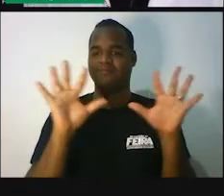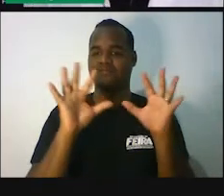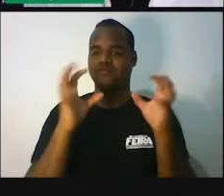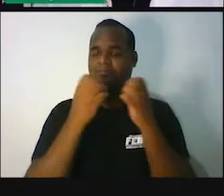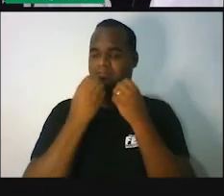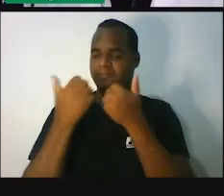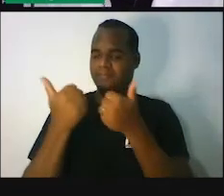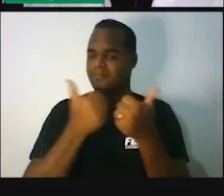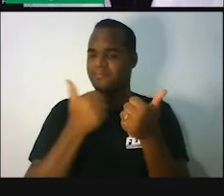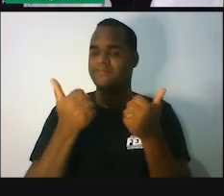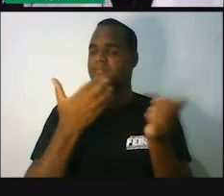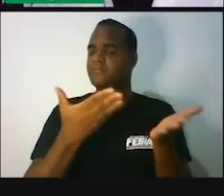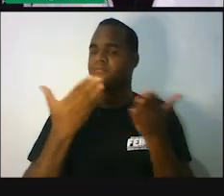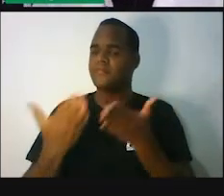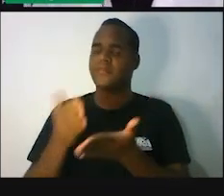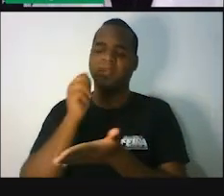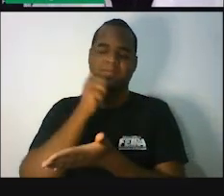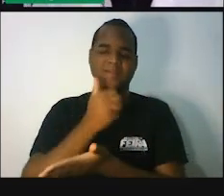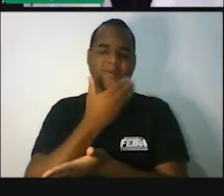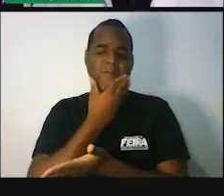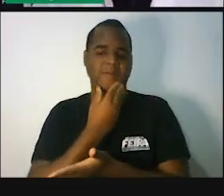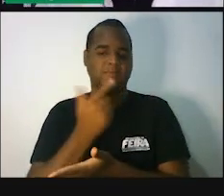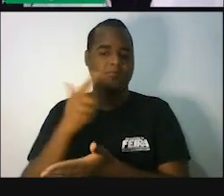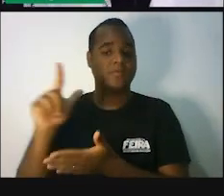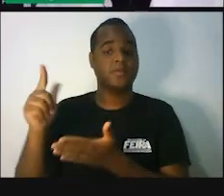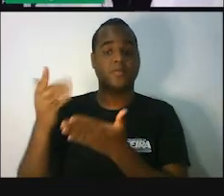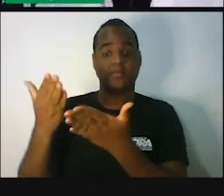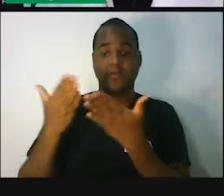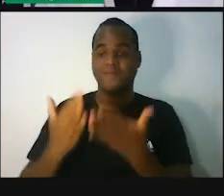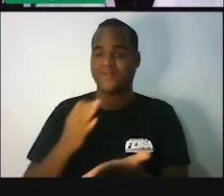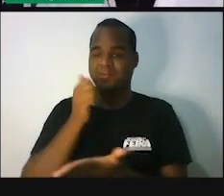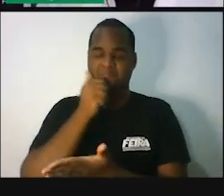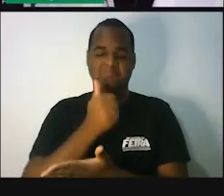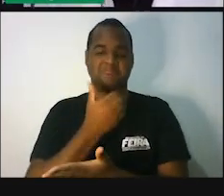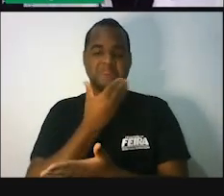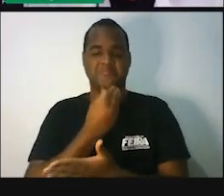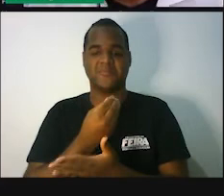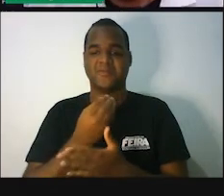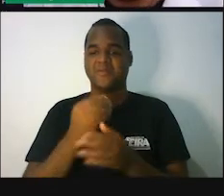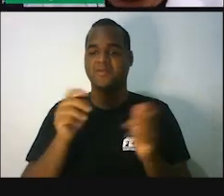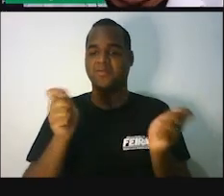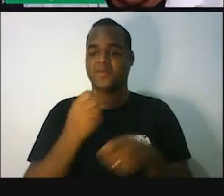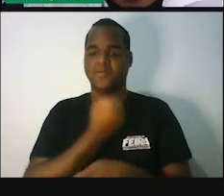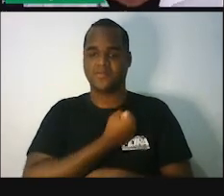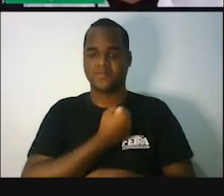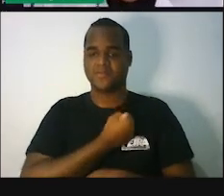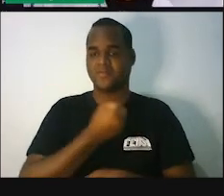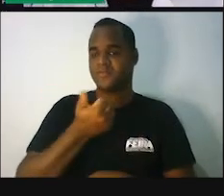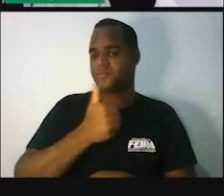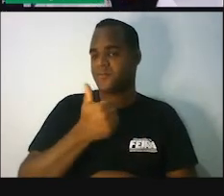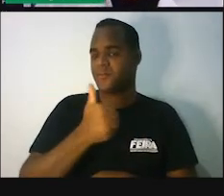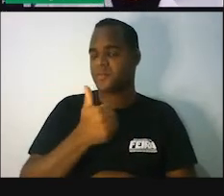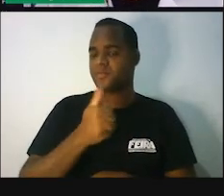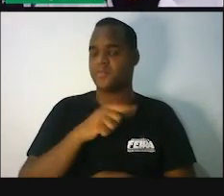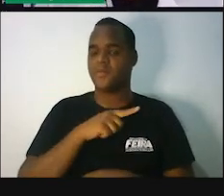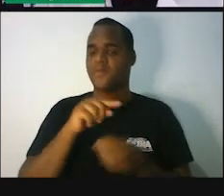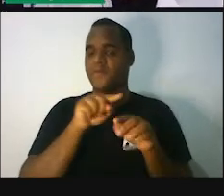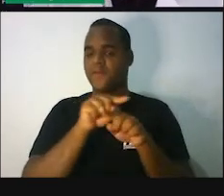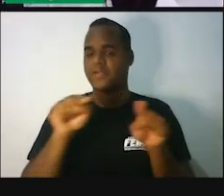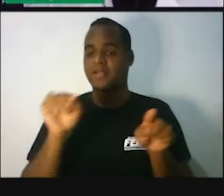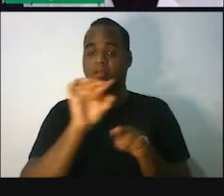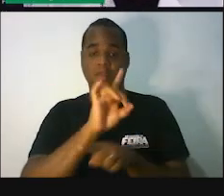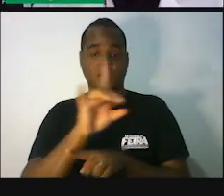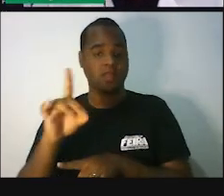Olá! Sejam bem-vindos, sejam bem-vindas à aula de número 11 para você, estudante